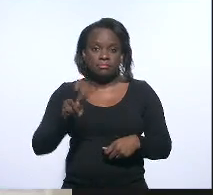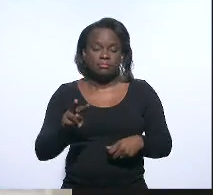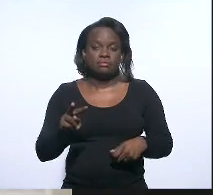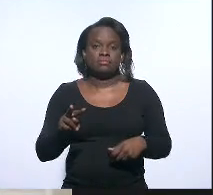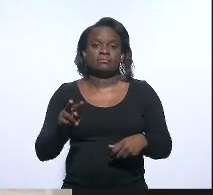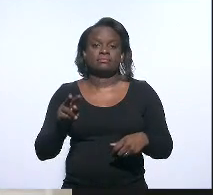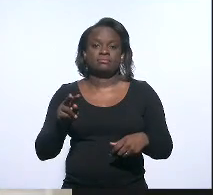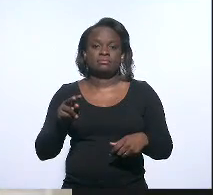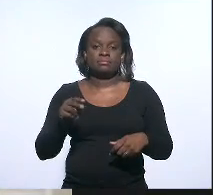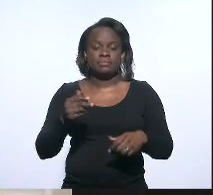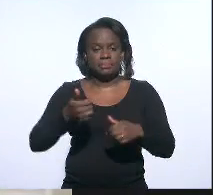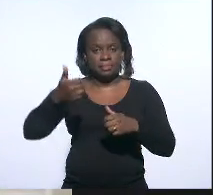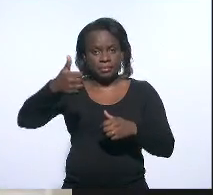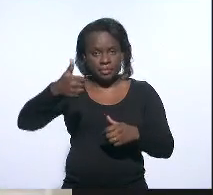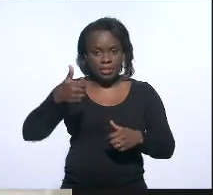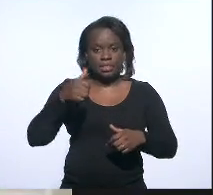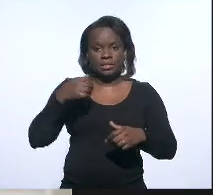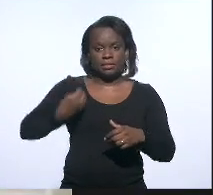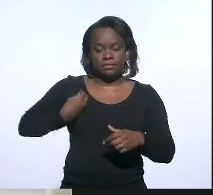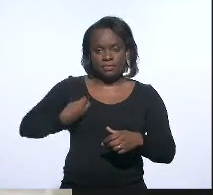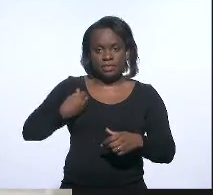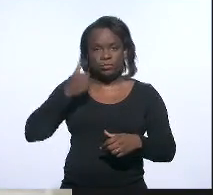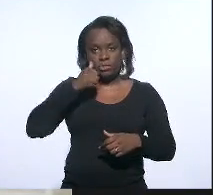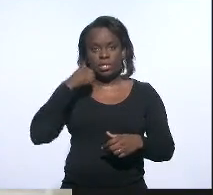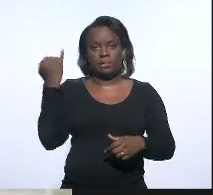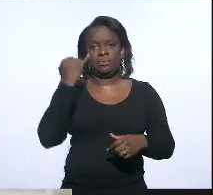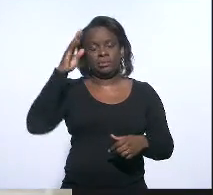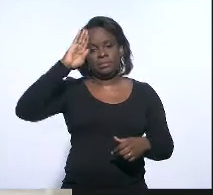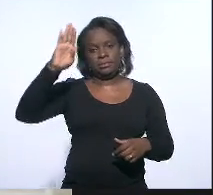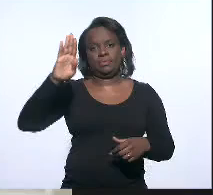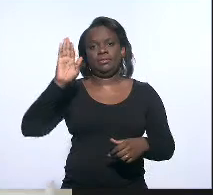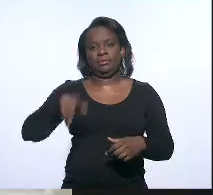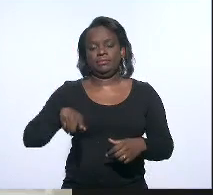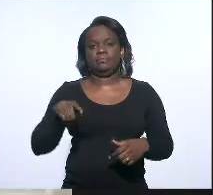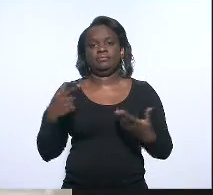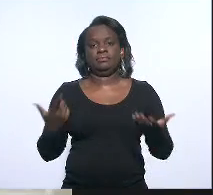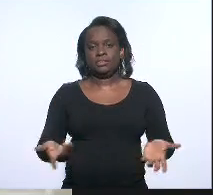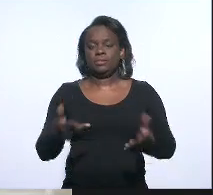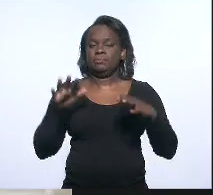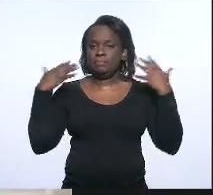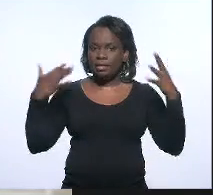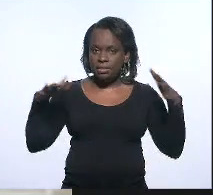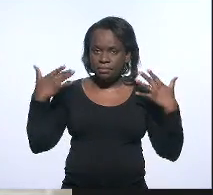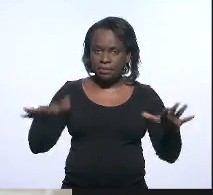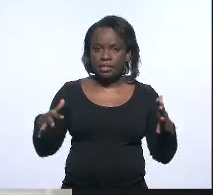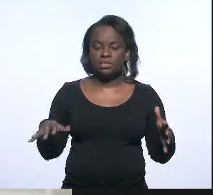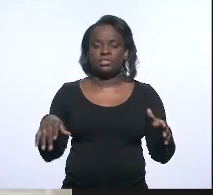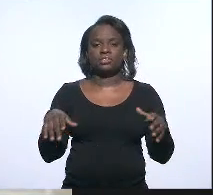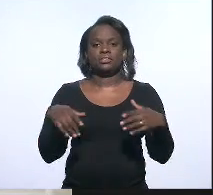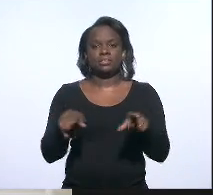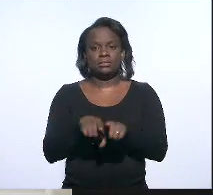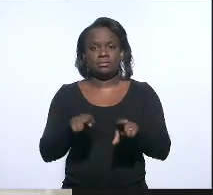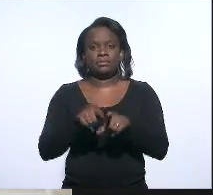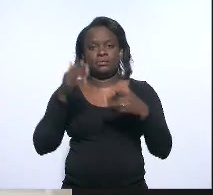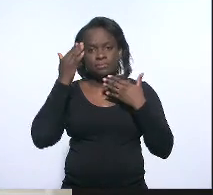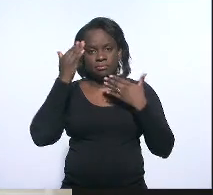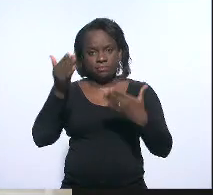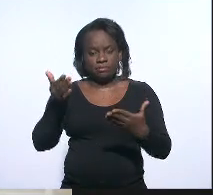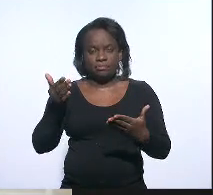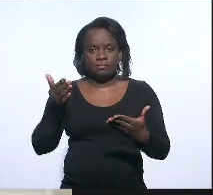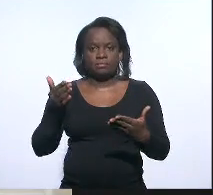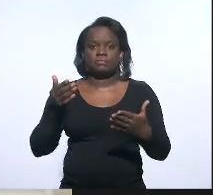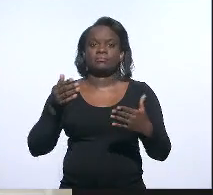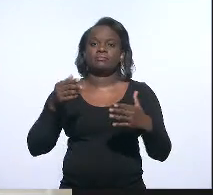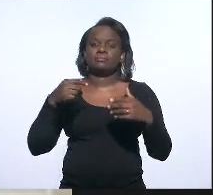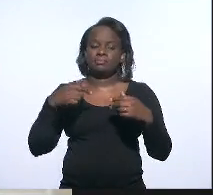que preconize a vida dessas mulheres. Isso é fundamental, então, parabenizar e agradecer por